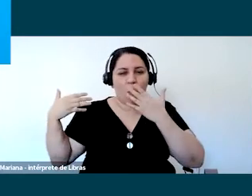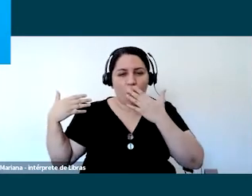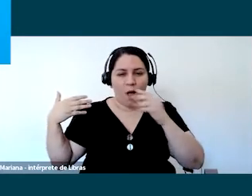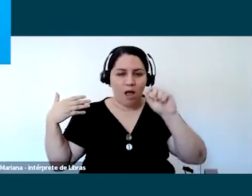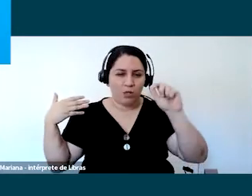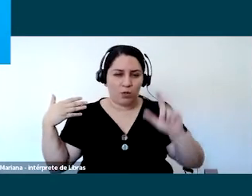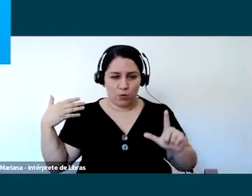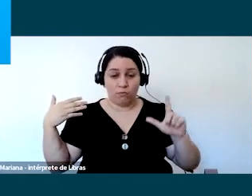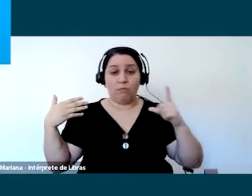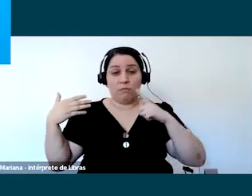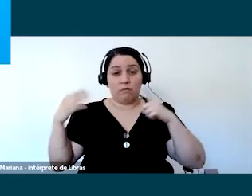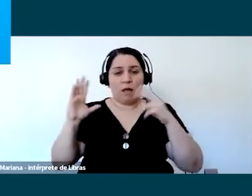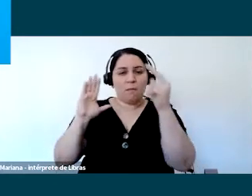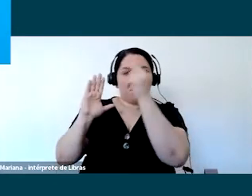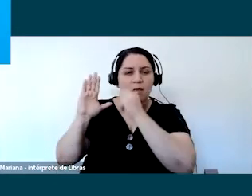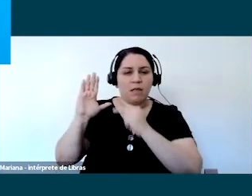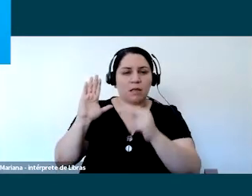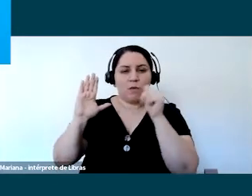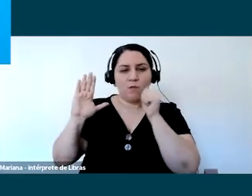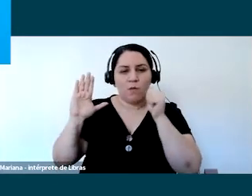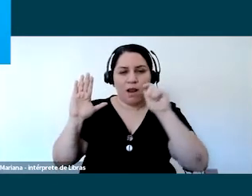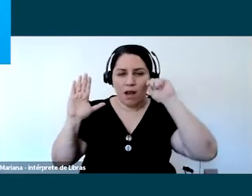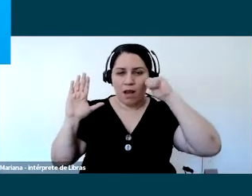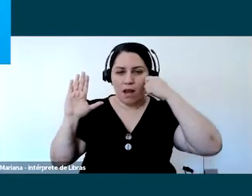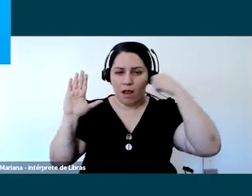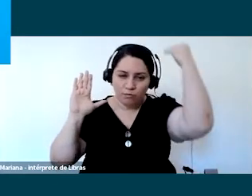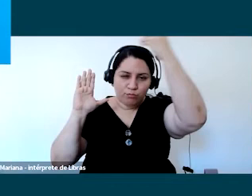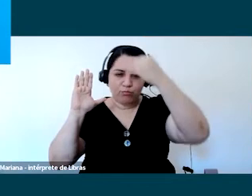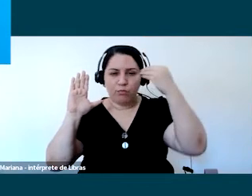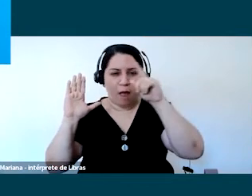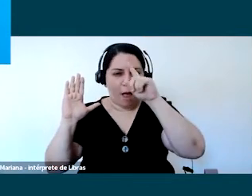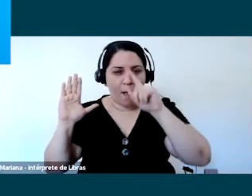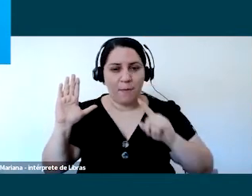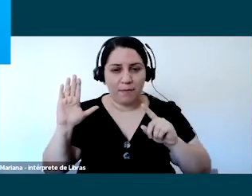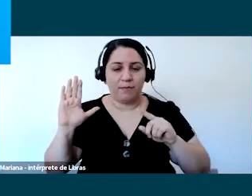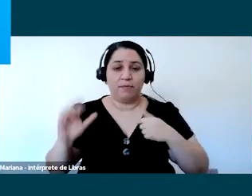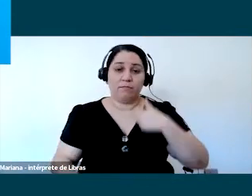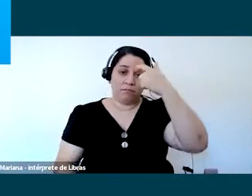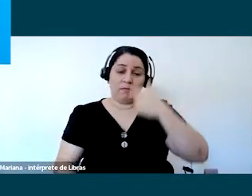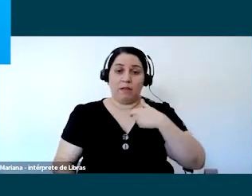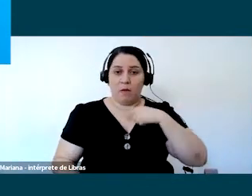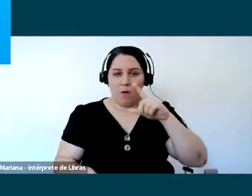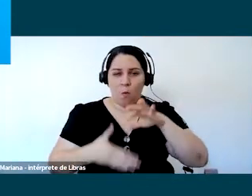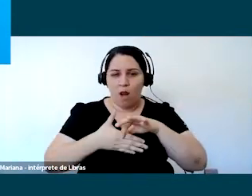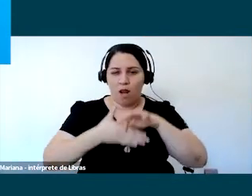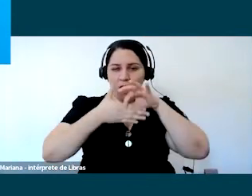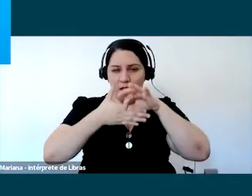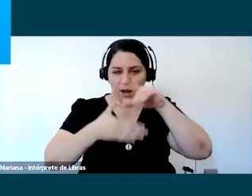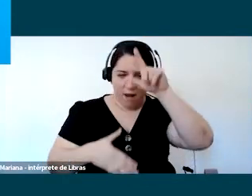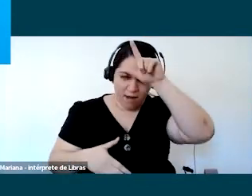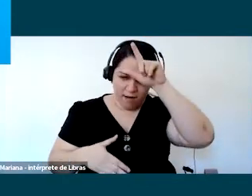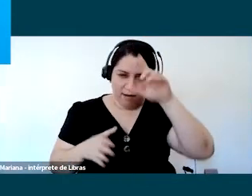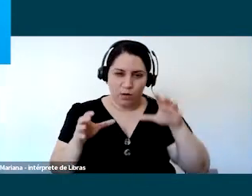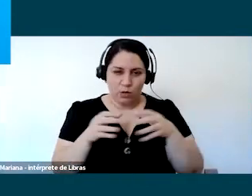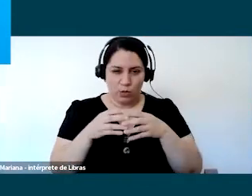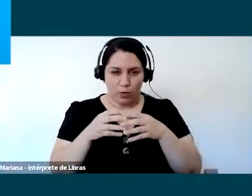mulher negra pintada com um turbante amarelo. Eu sou Brasil Staff Supply Lead na Totox e hoje eu vou